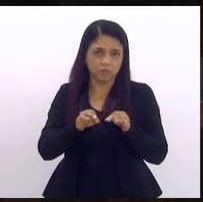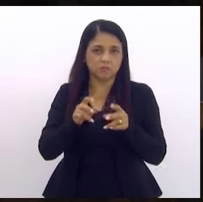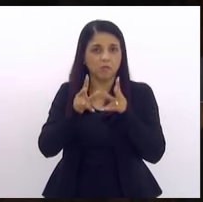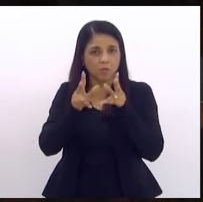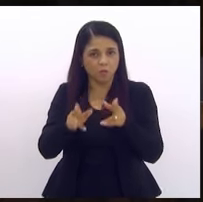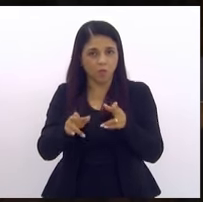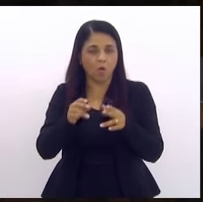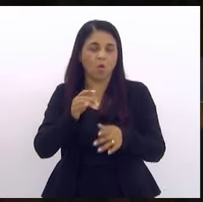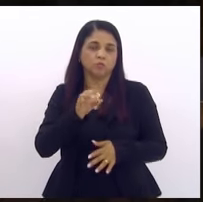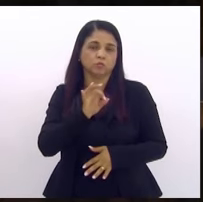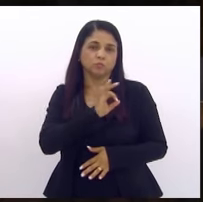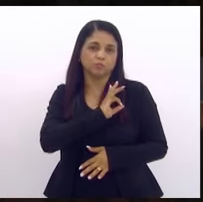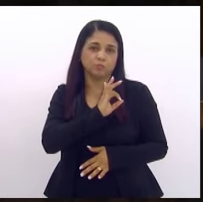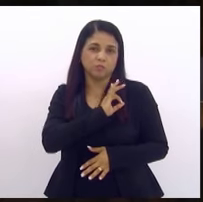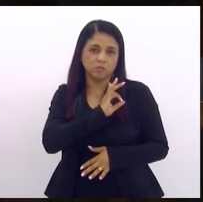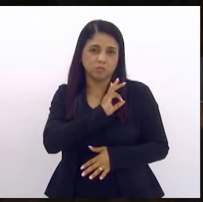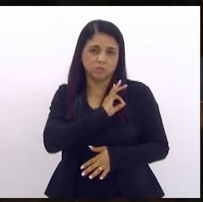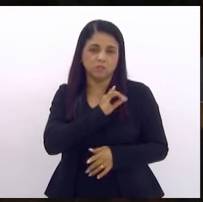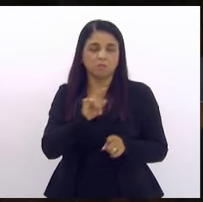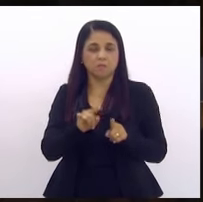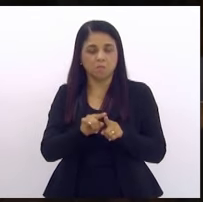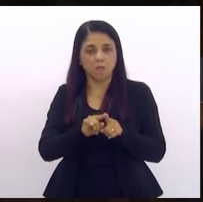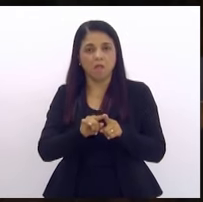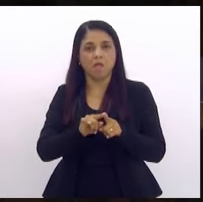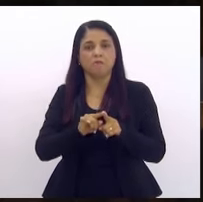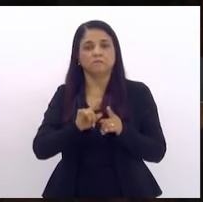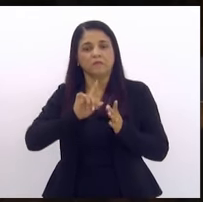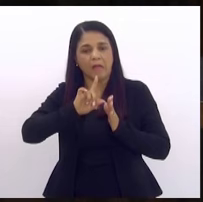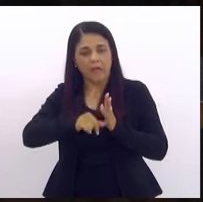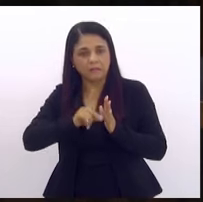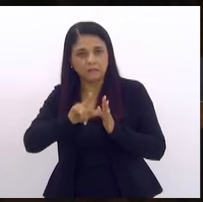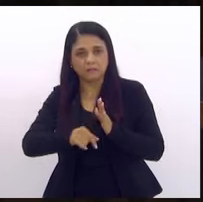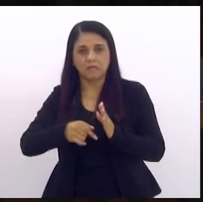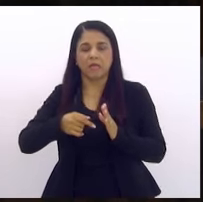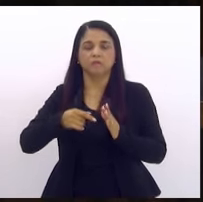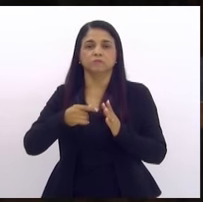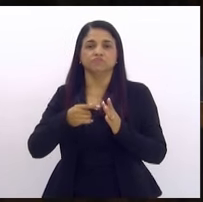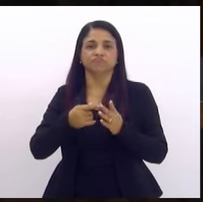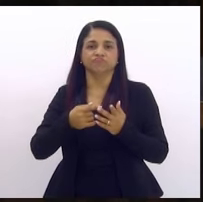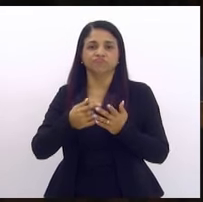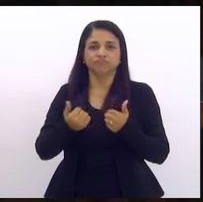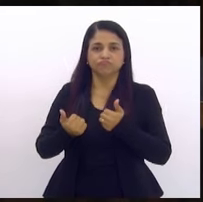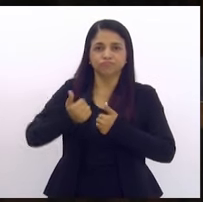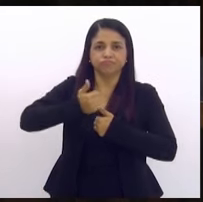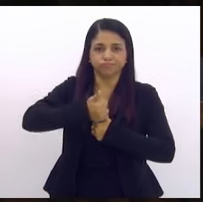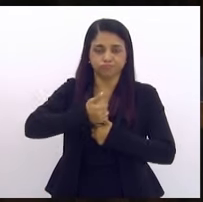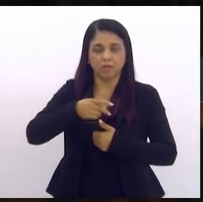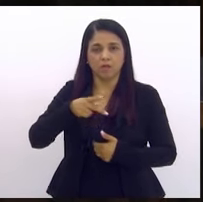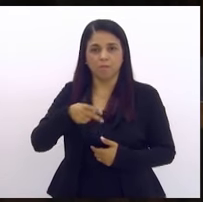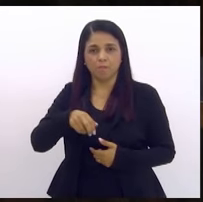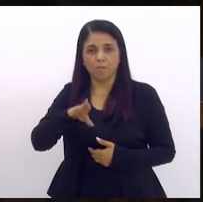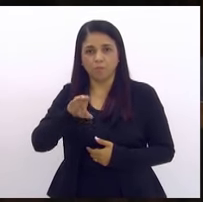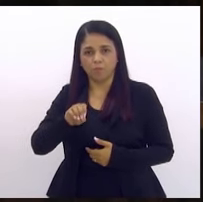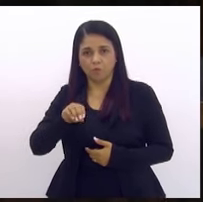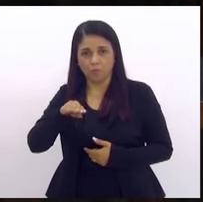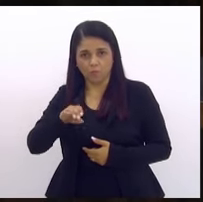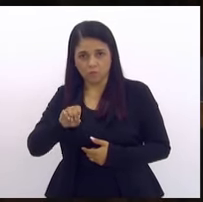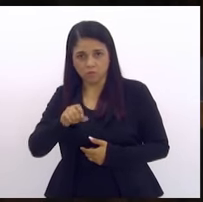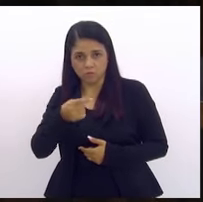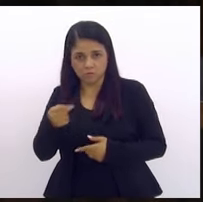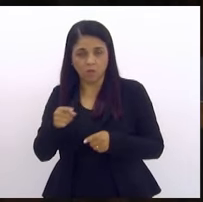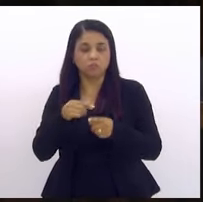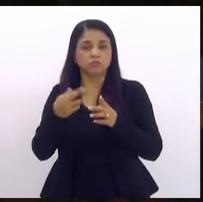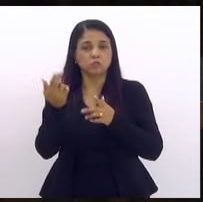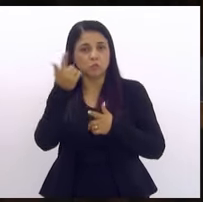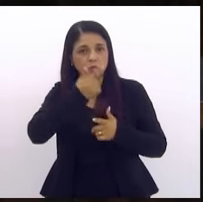estavam com as suas promoções atrasadas, os praças, e nós conseguimos regulamentar. E a questão também dos oficiais,